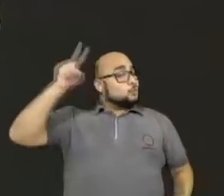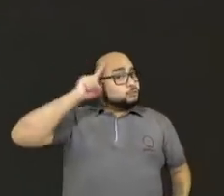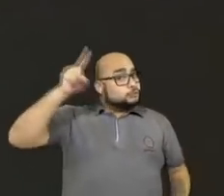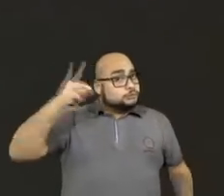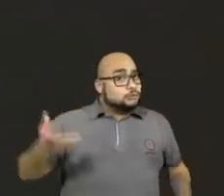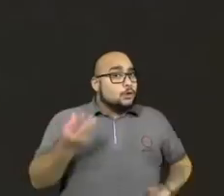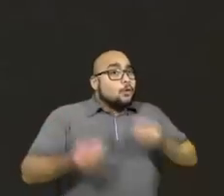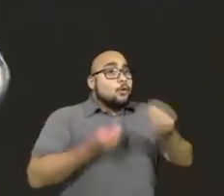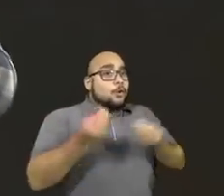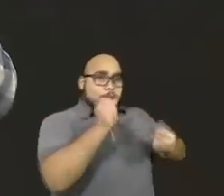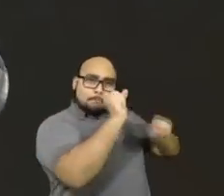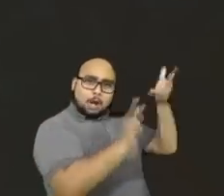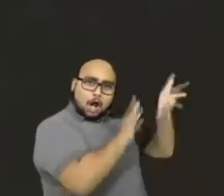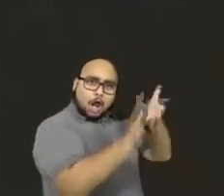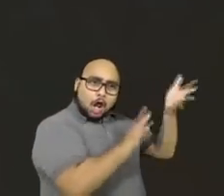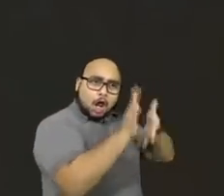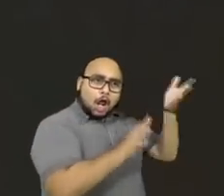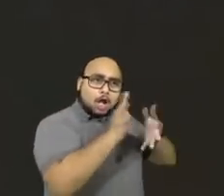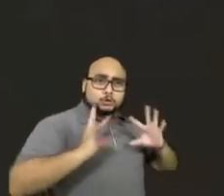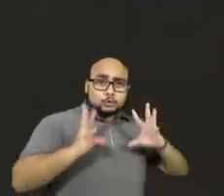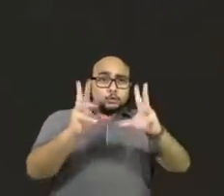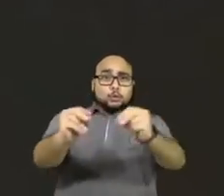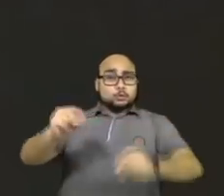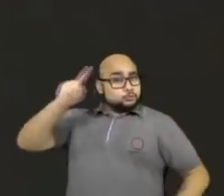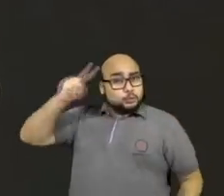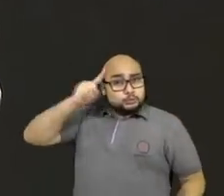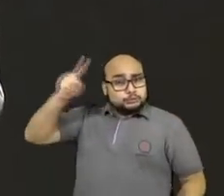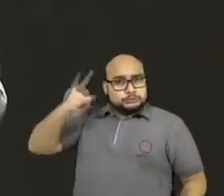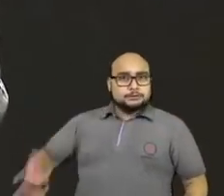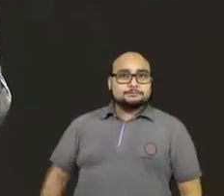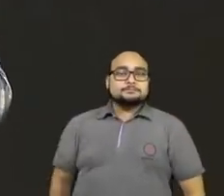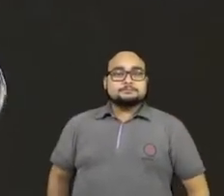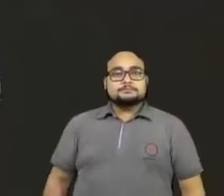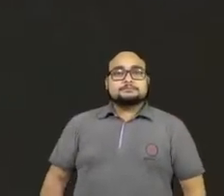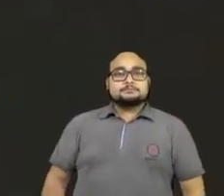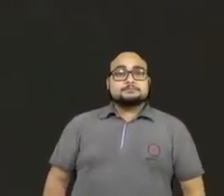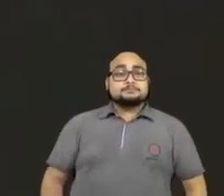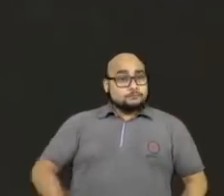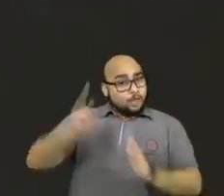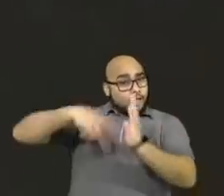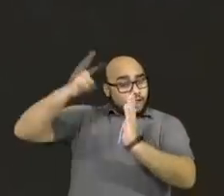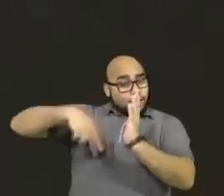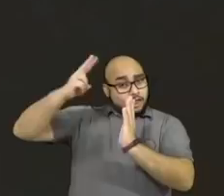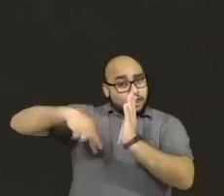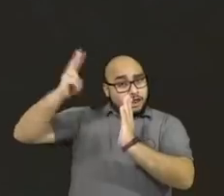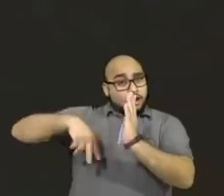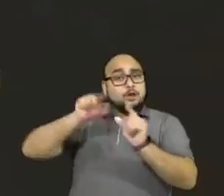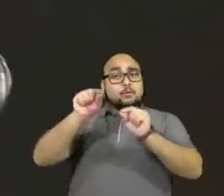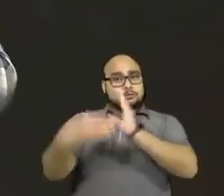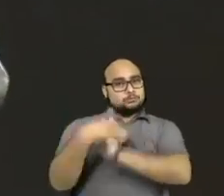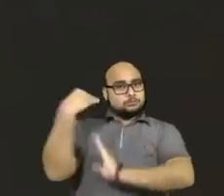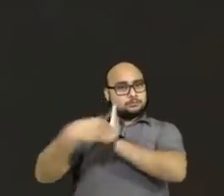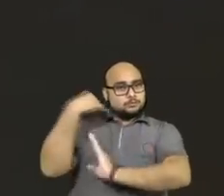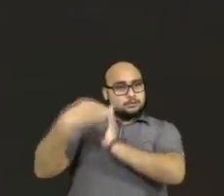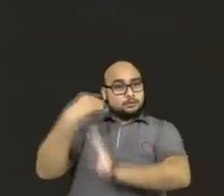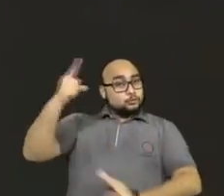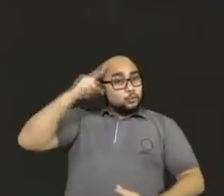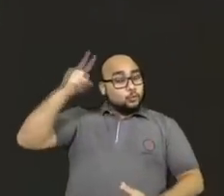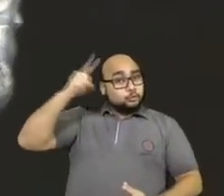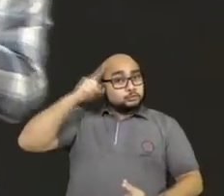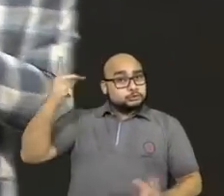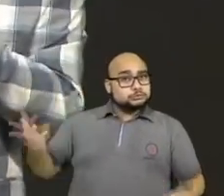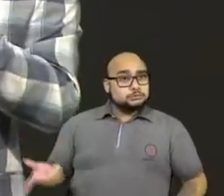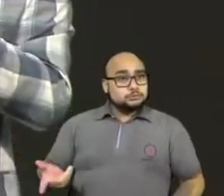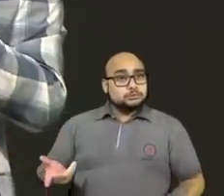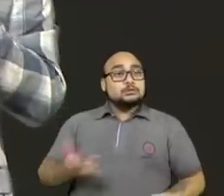com Ele todo dia. Temer a Deus é você ler o livro da sua instrução todo dia. Temer a Deus é você